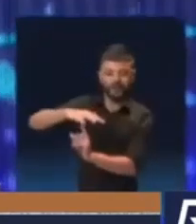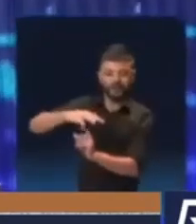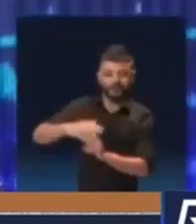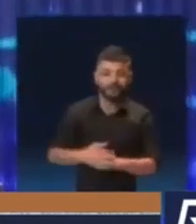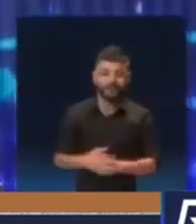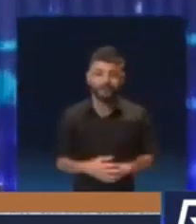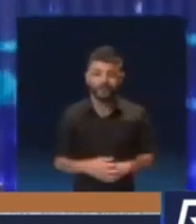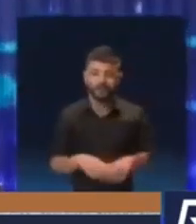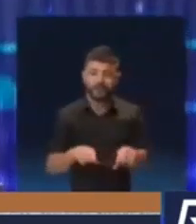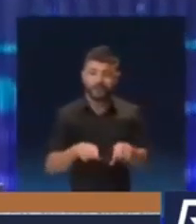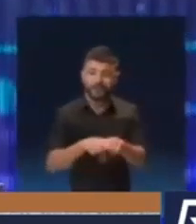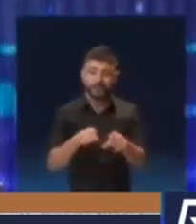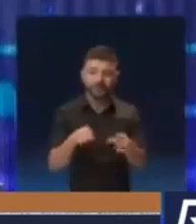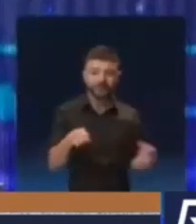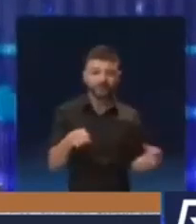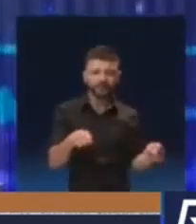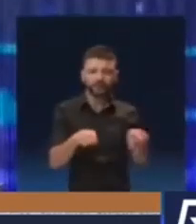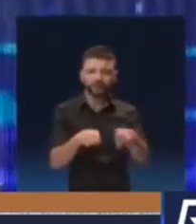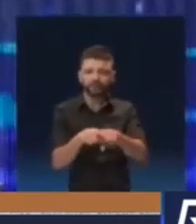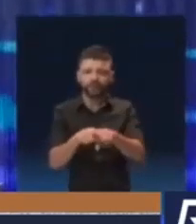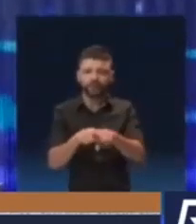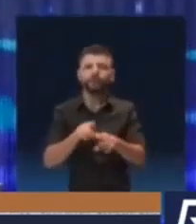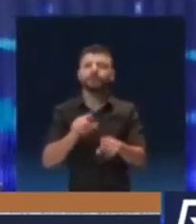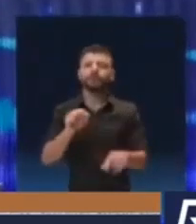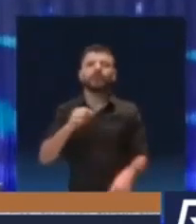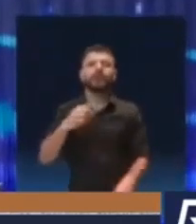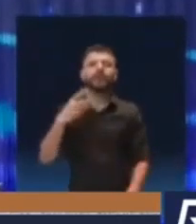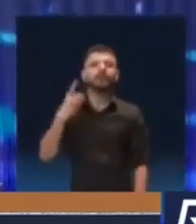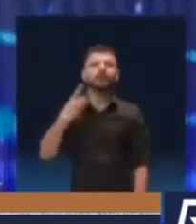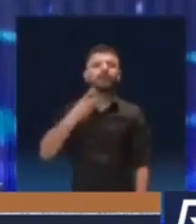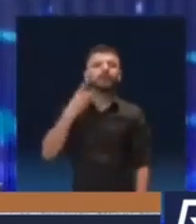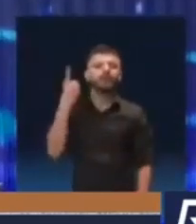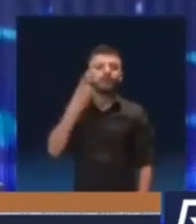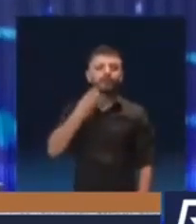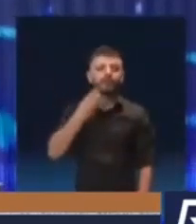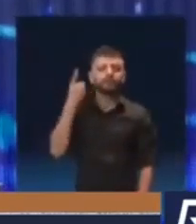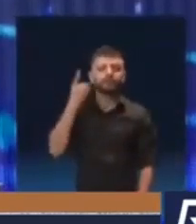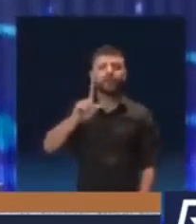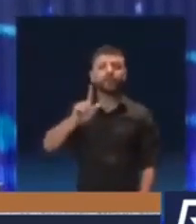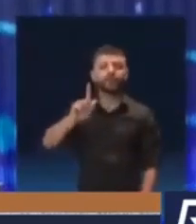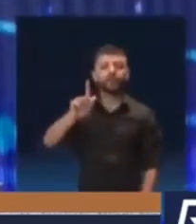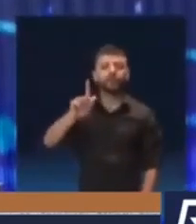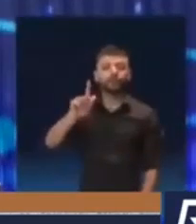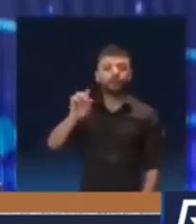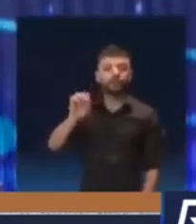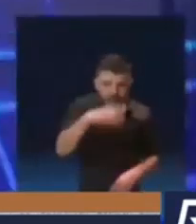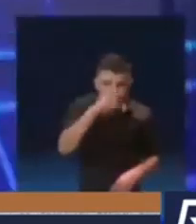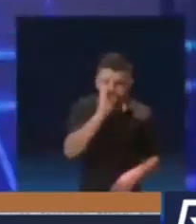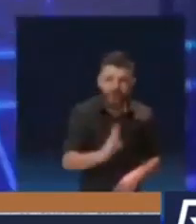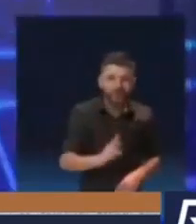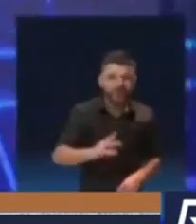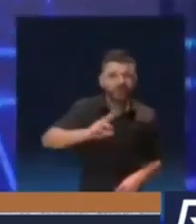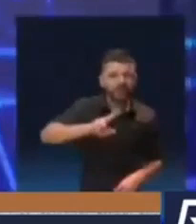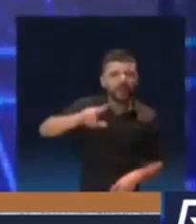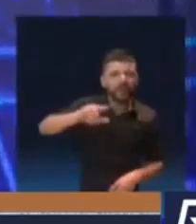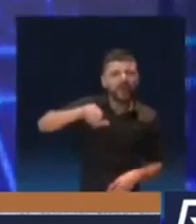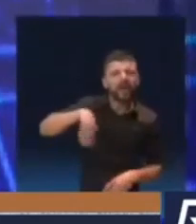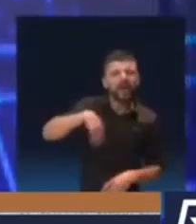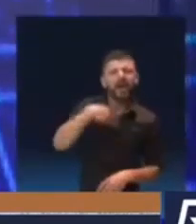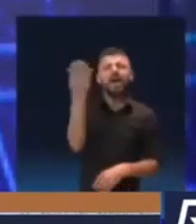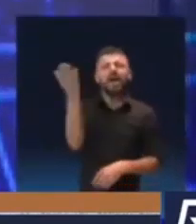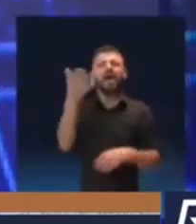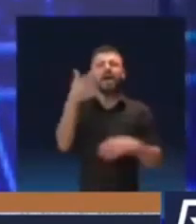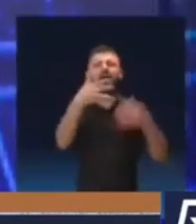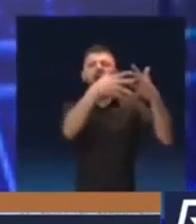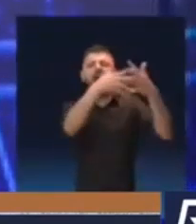figura principal, considerando que os outros são novatos, o Requião já não tem mais energia do passado. Está na faixa dos